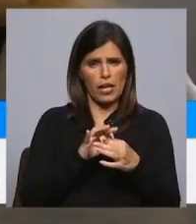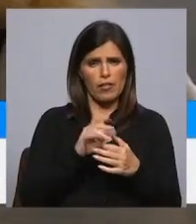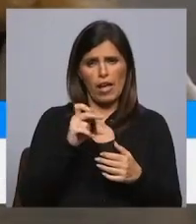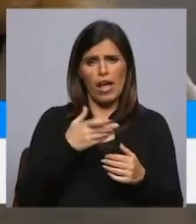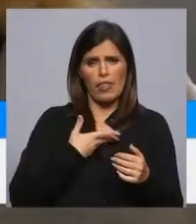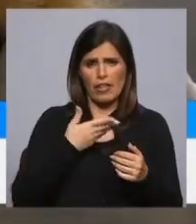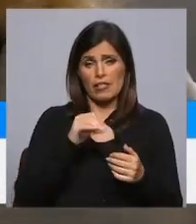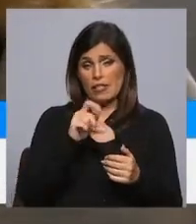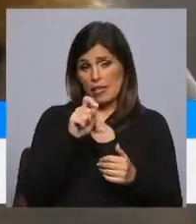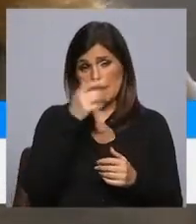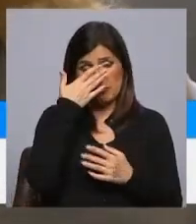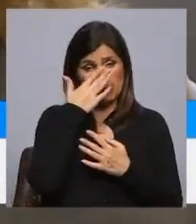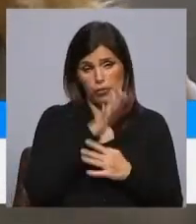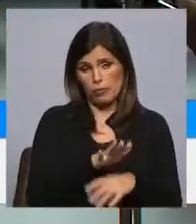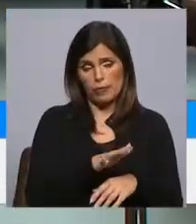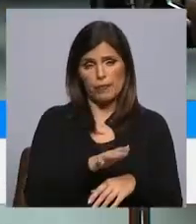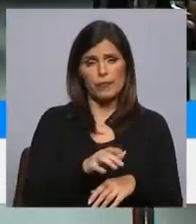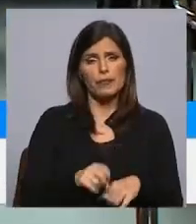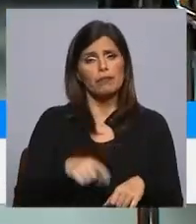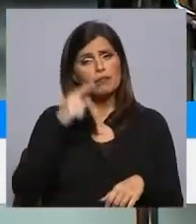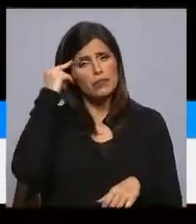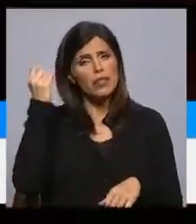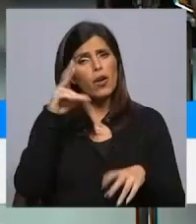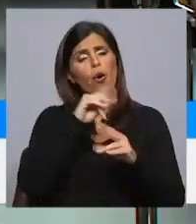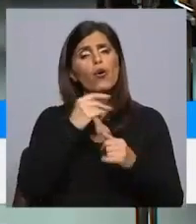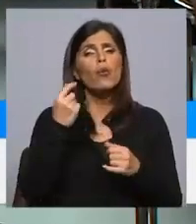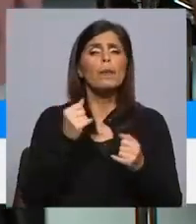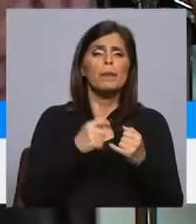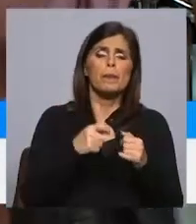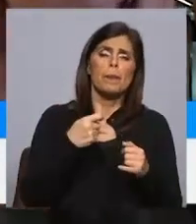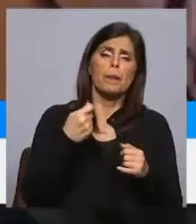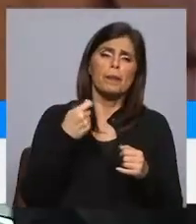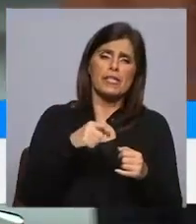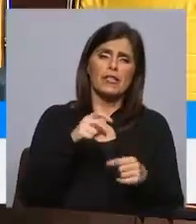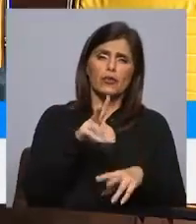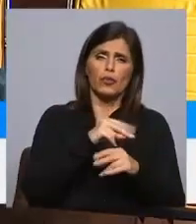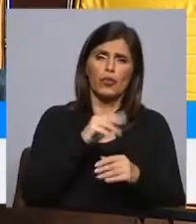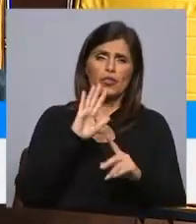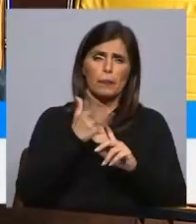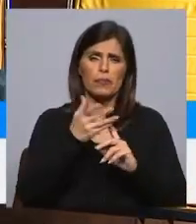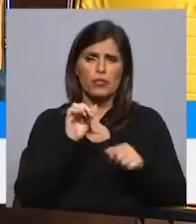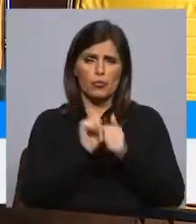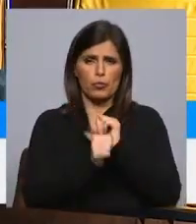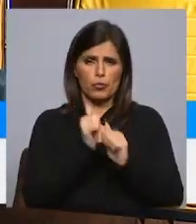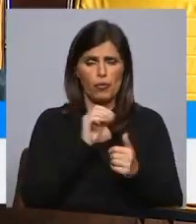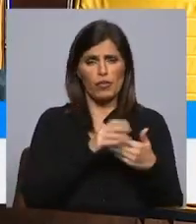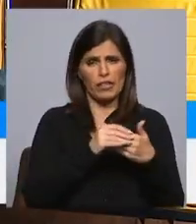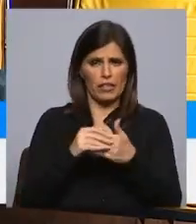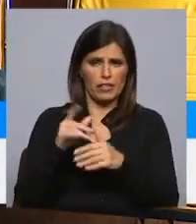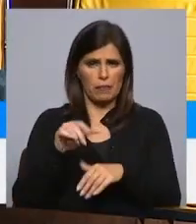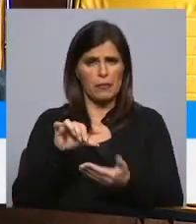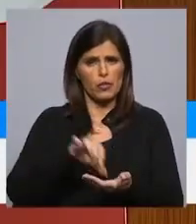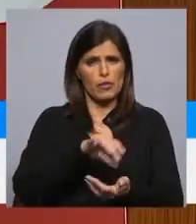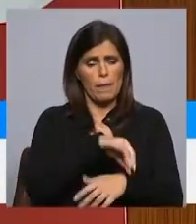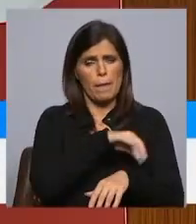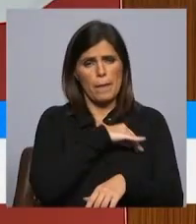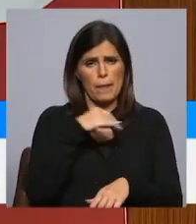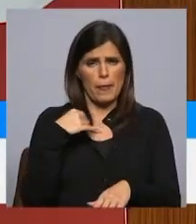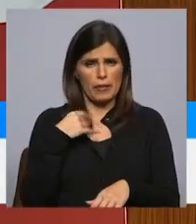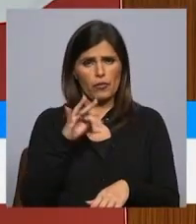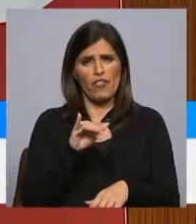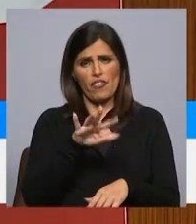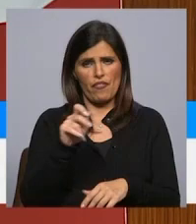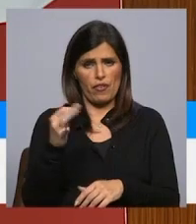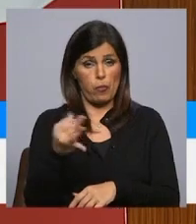ADSE. Inovação que o novo presidente da Sociedade Mundial de Traumatologia Desportiva lidera também no Centro Médico de Excelência da FIFA,